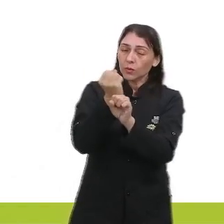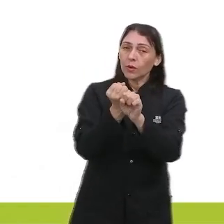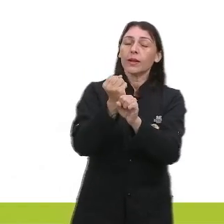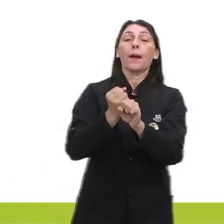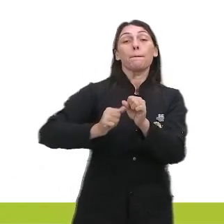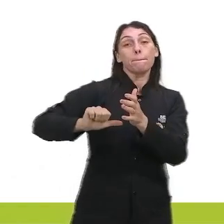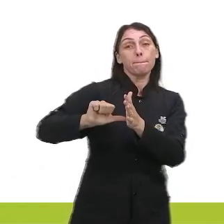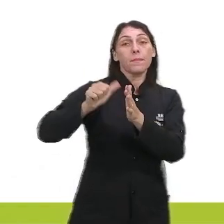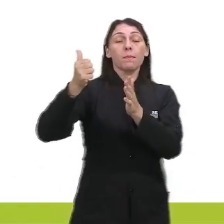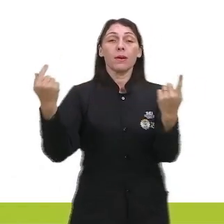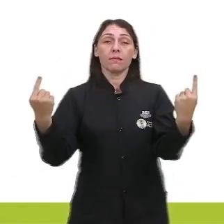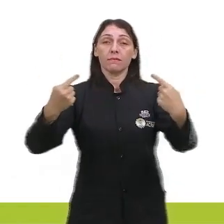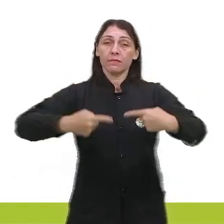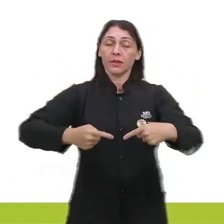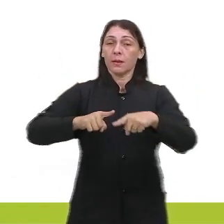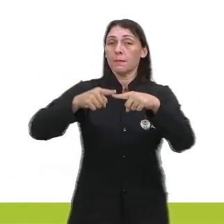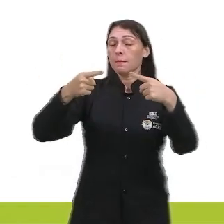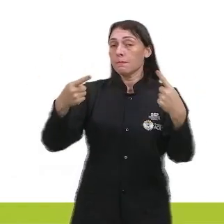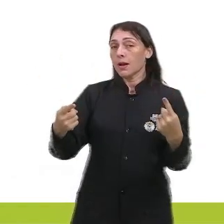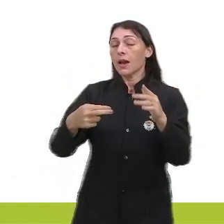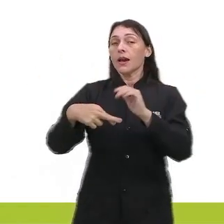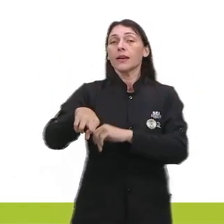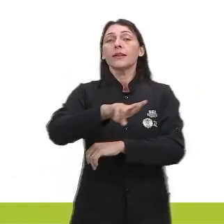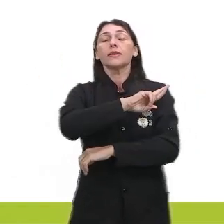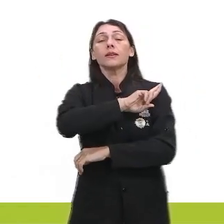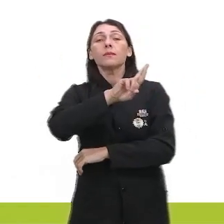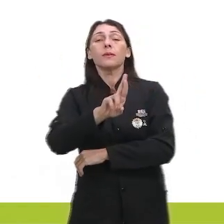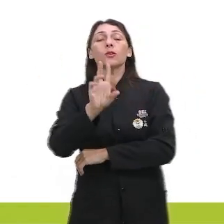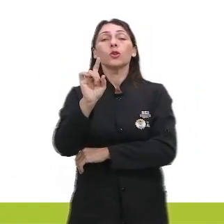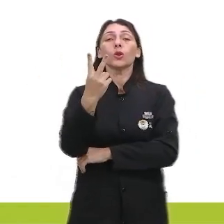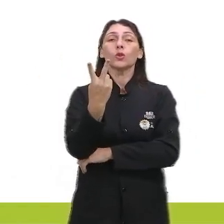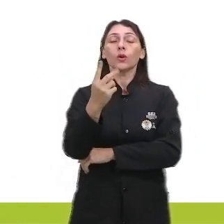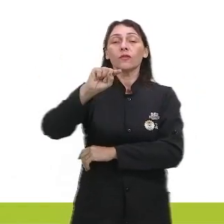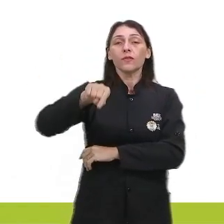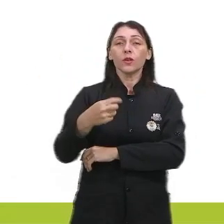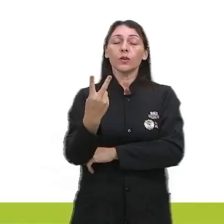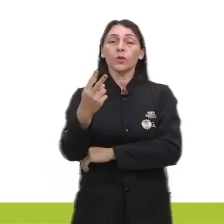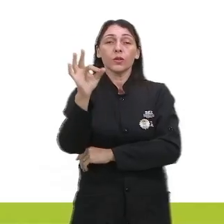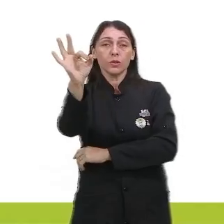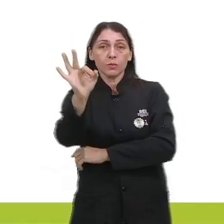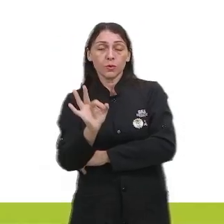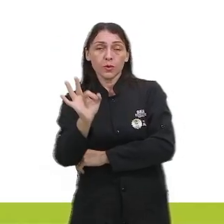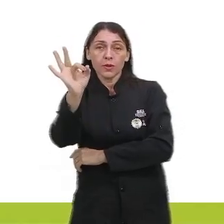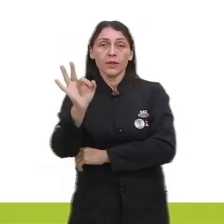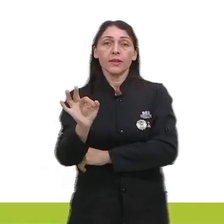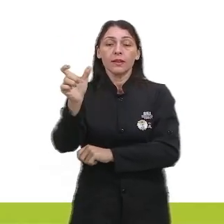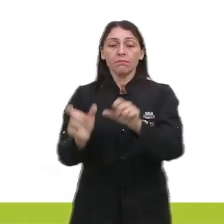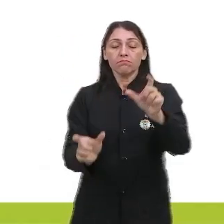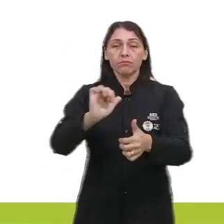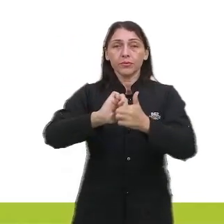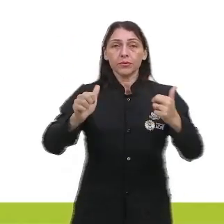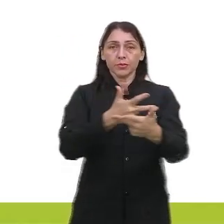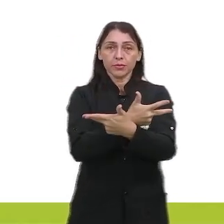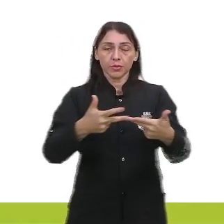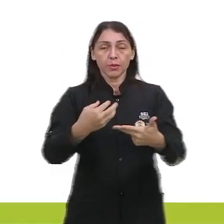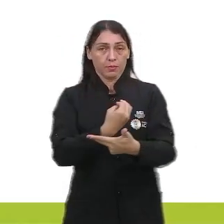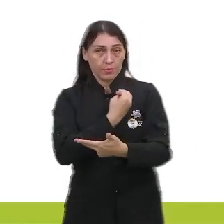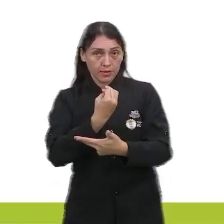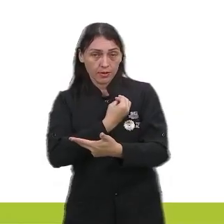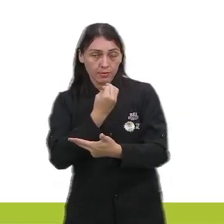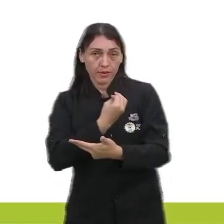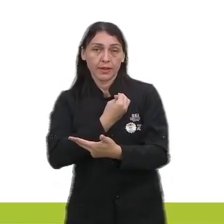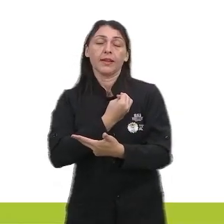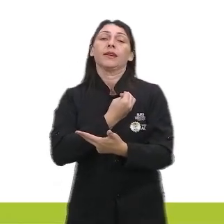pela primeira vez, mas representavam apenas 2,2% dos atletas participantes.